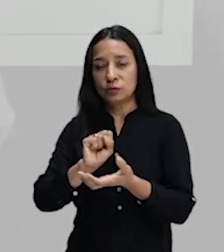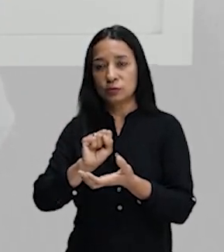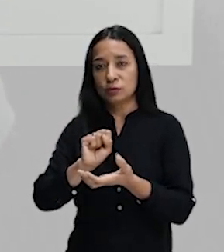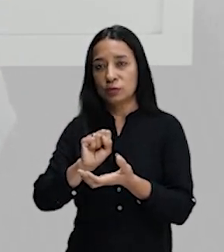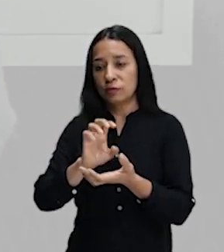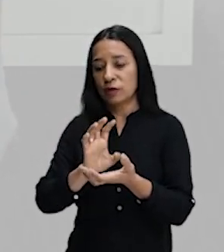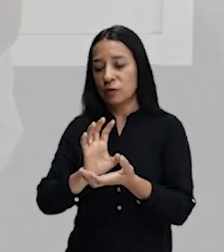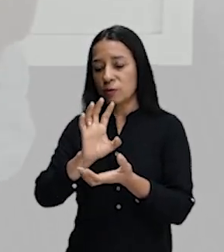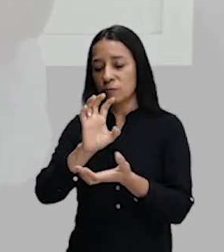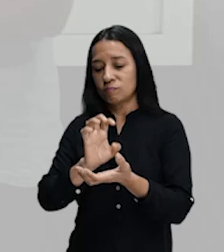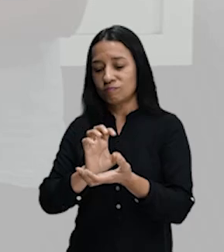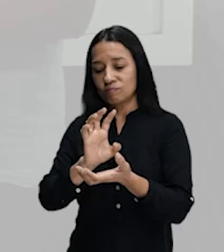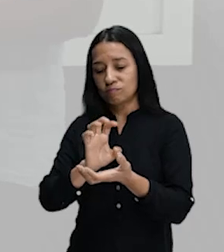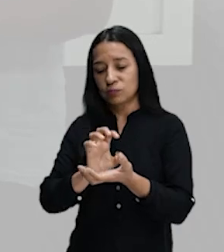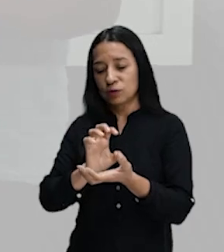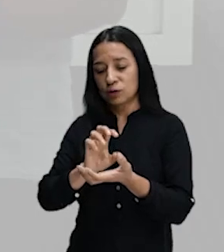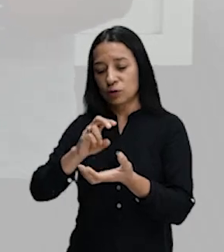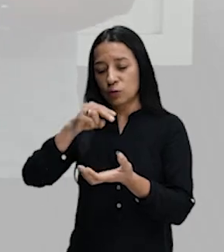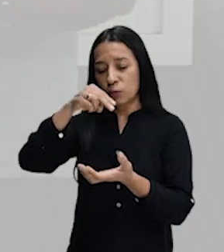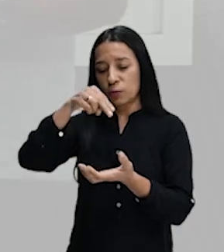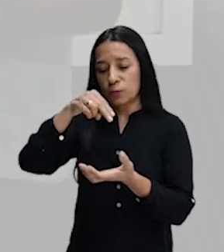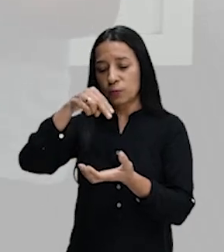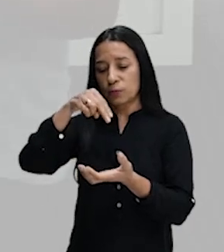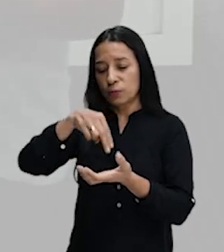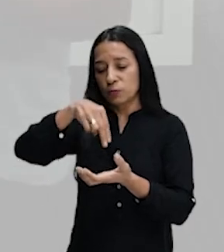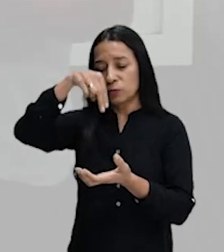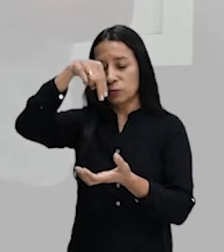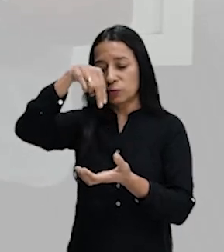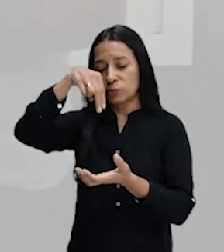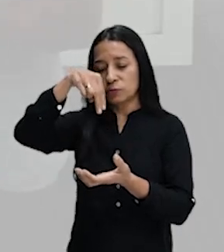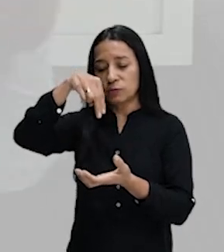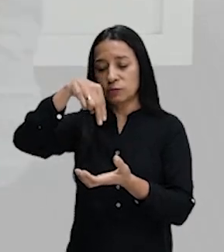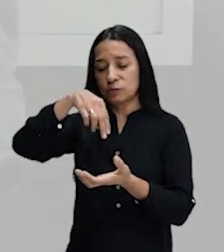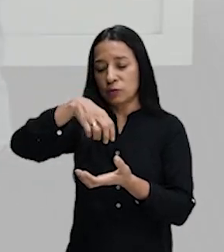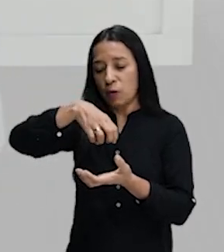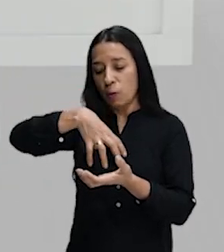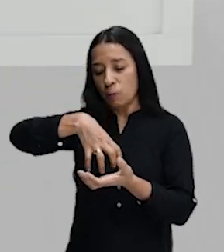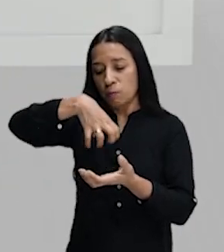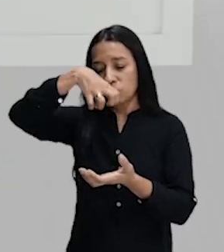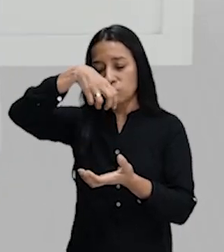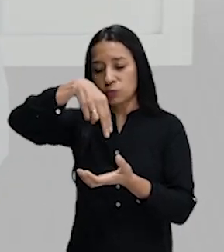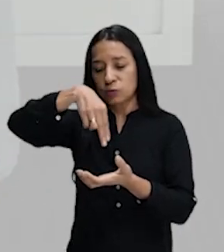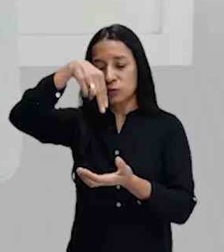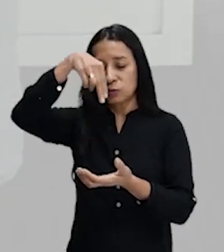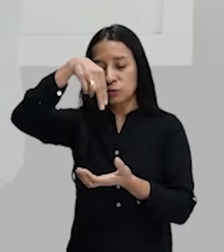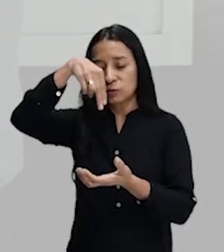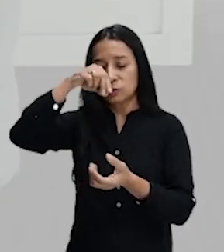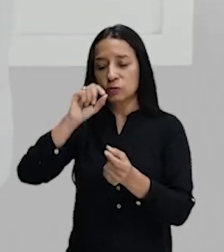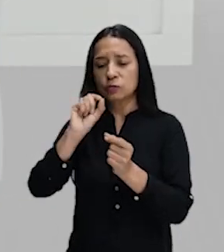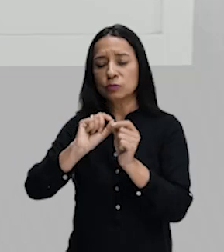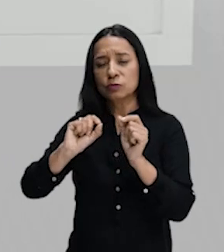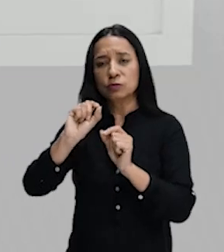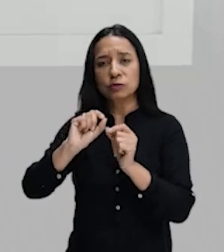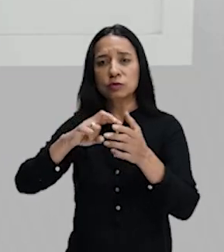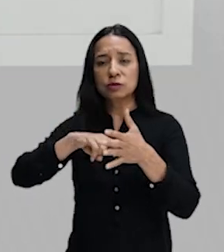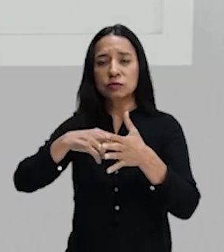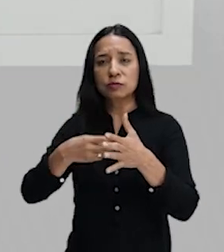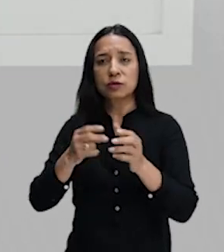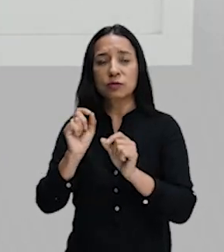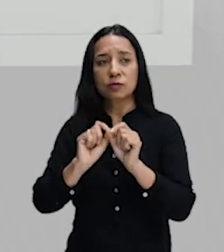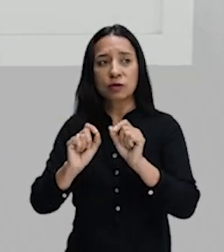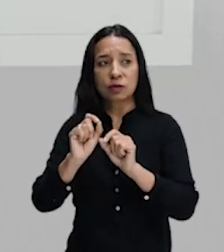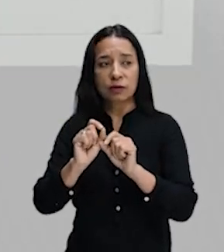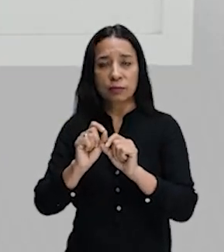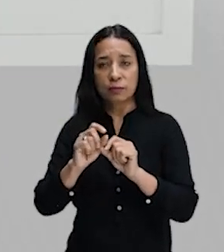pelo norte magnético. Com isso, né, nós vamos dizer o seguinte, ó, que